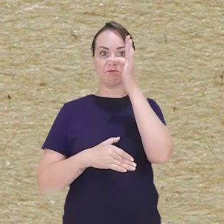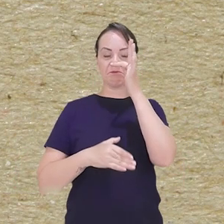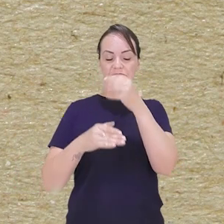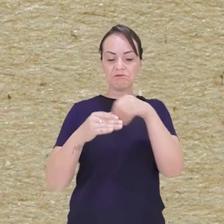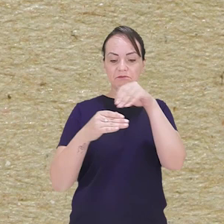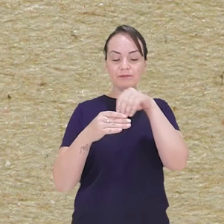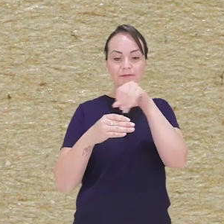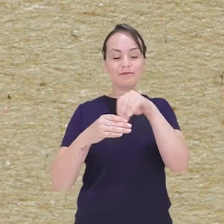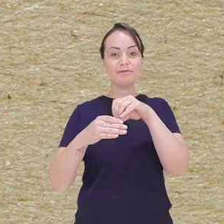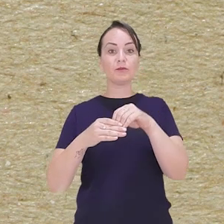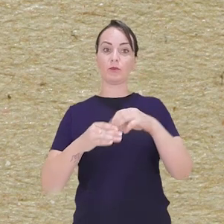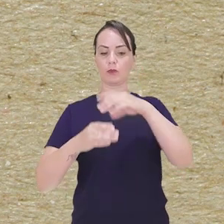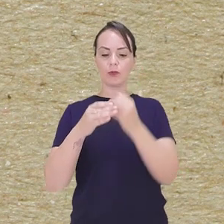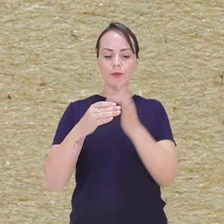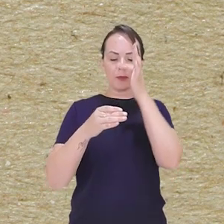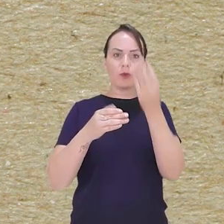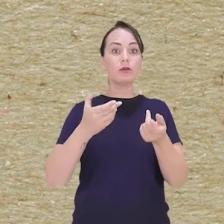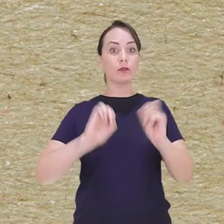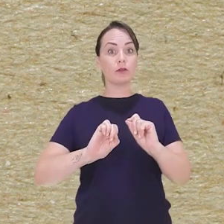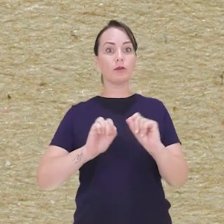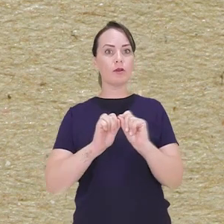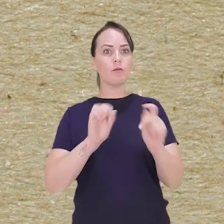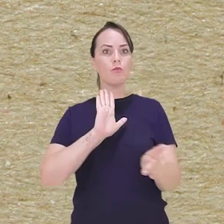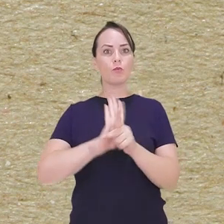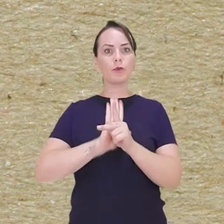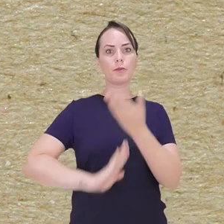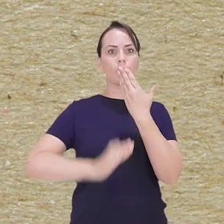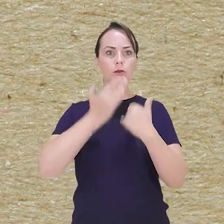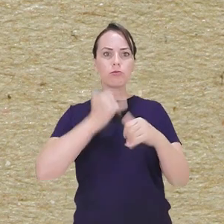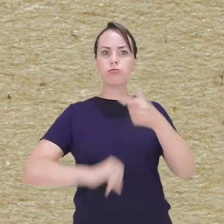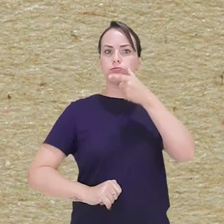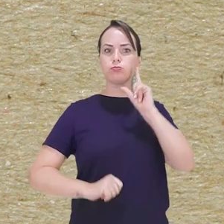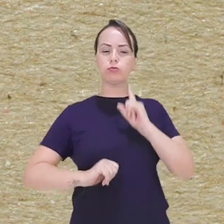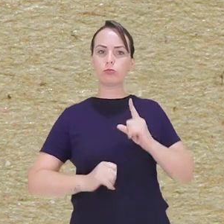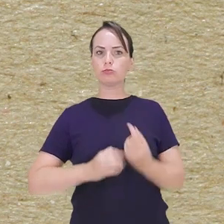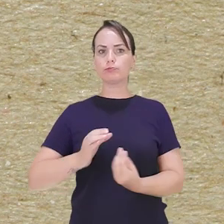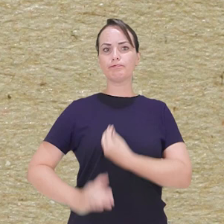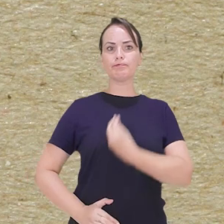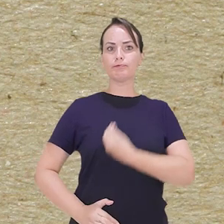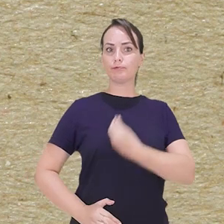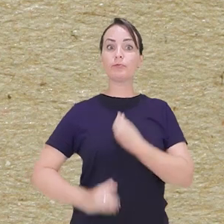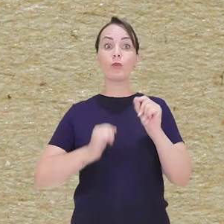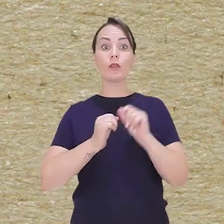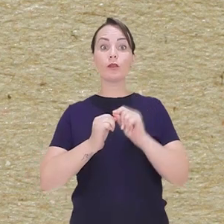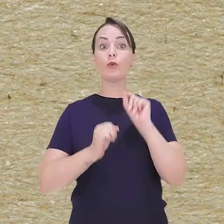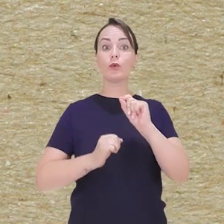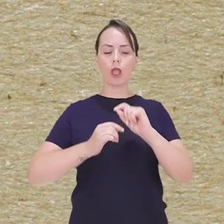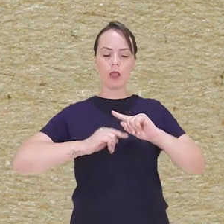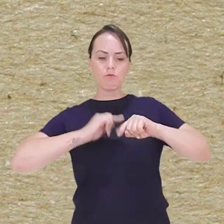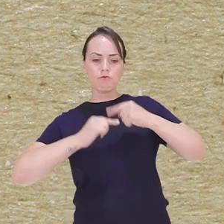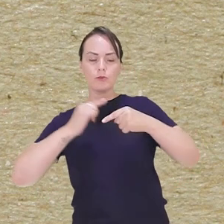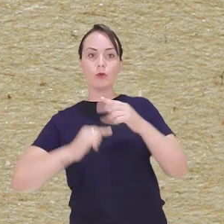plantas. As plantas são capazes de fabricar seu próprio alimento para obter energia, e elas fazem isso por meio de um